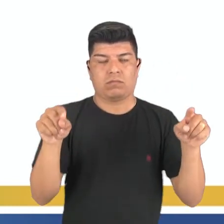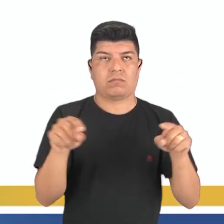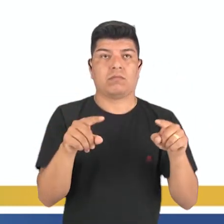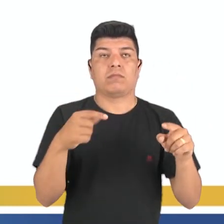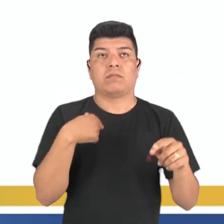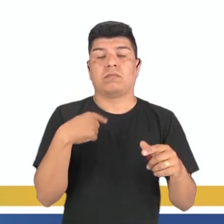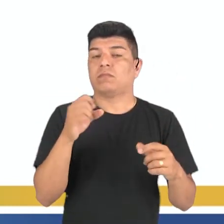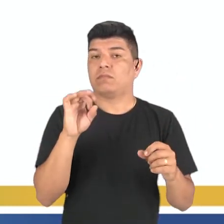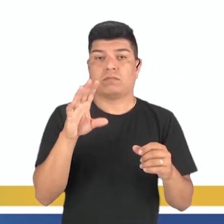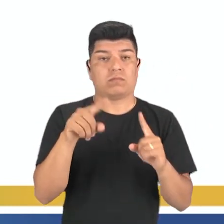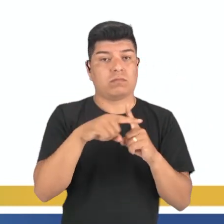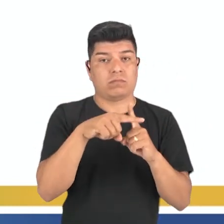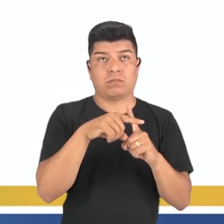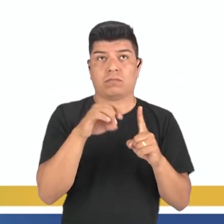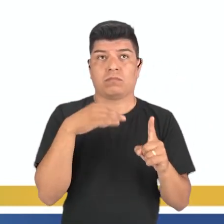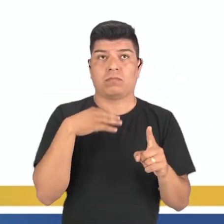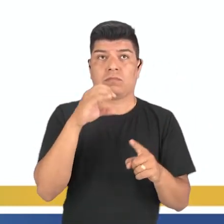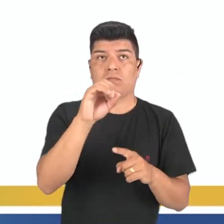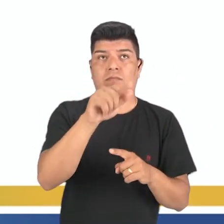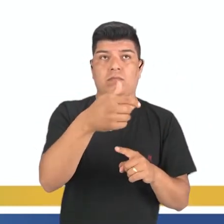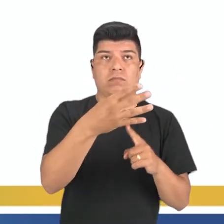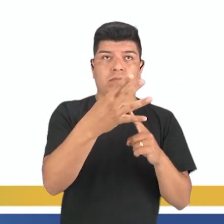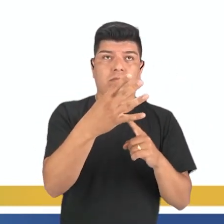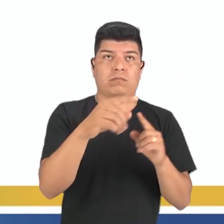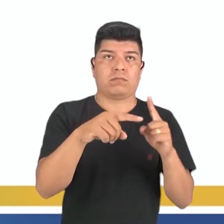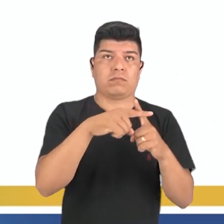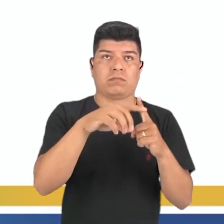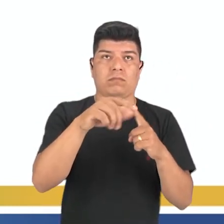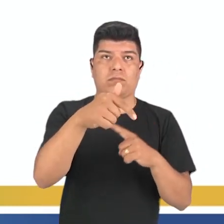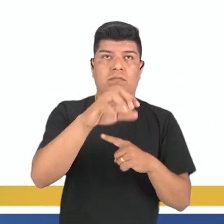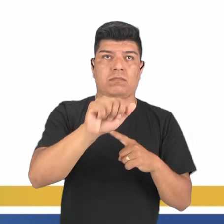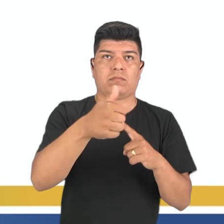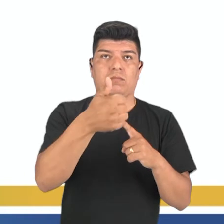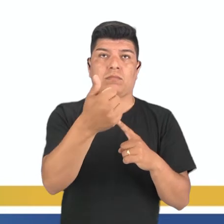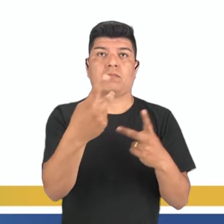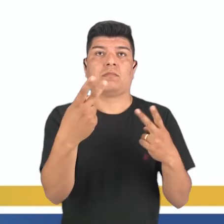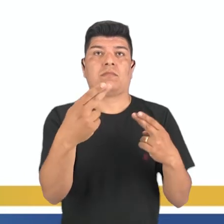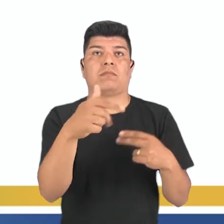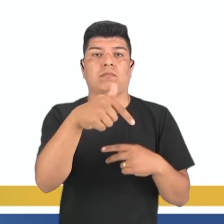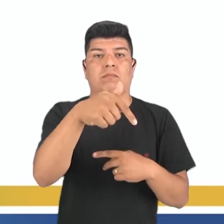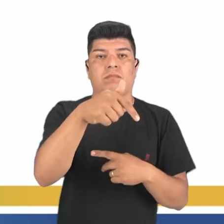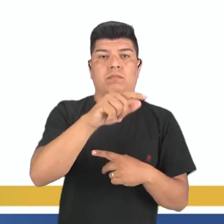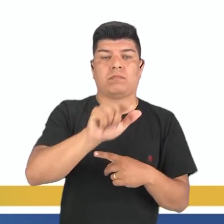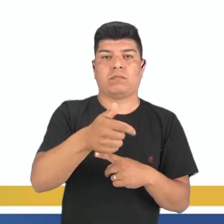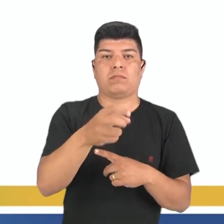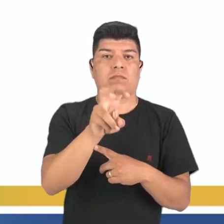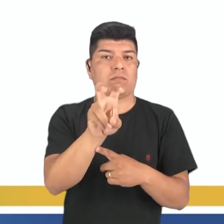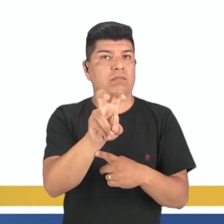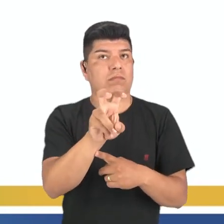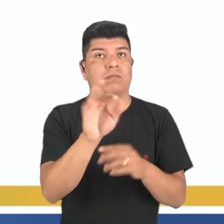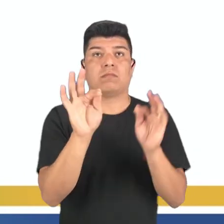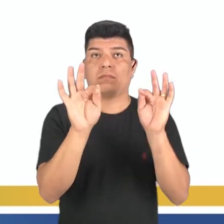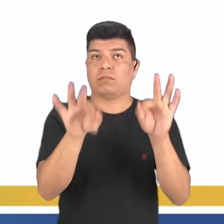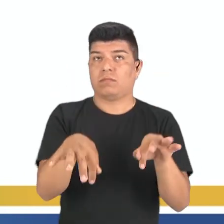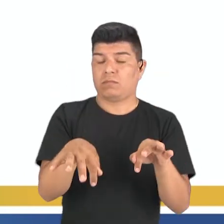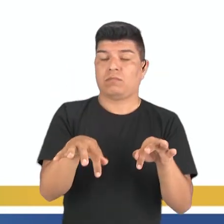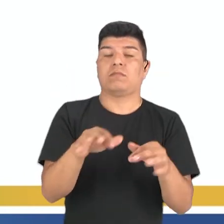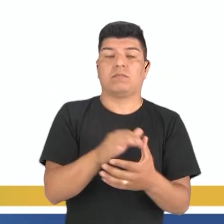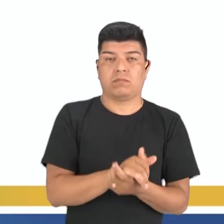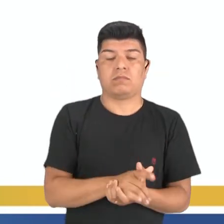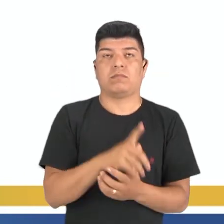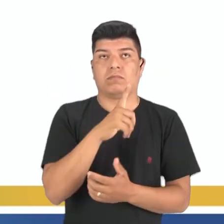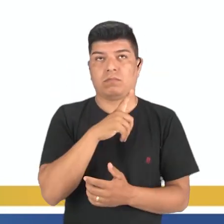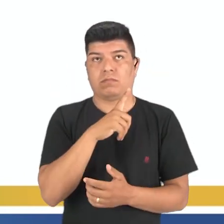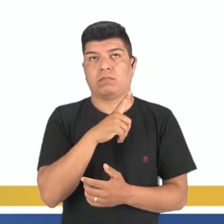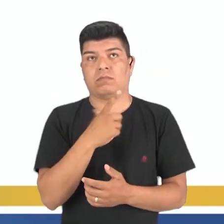das chaves, eu só vou somar 0,4 com 7,1, que dá 7,5. E, por fim, agora, né, eu tenho